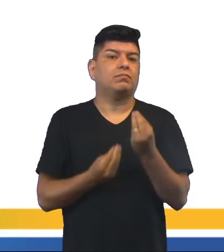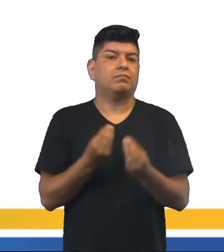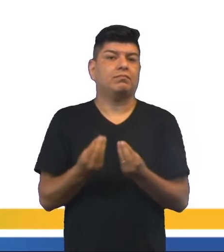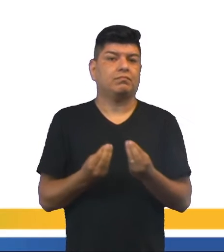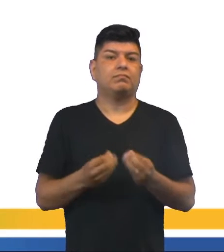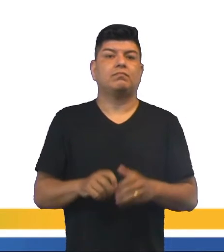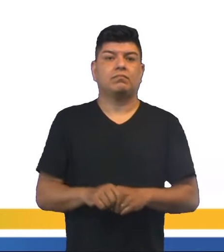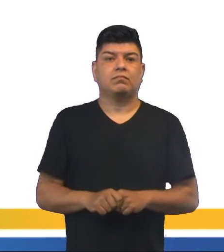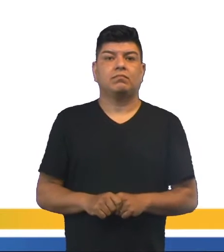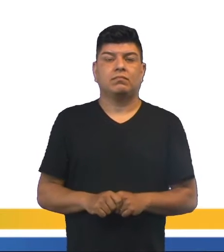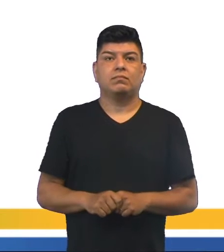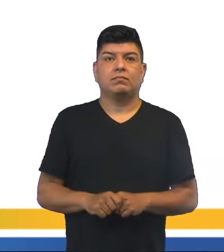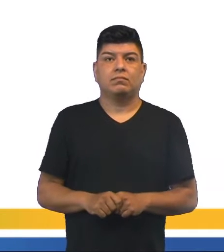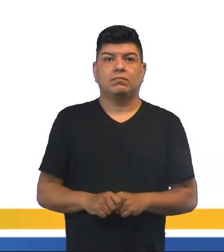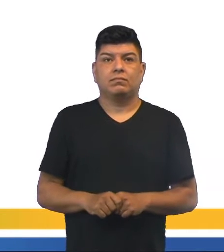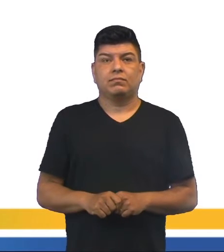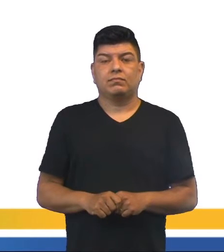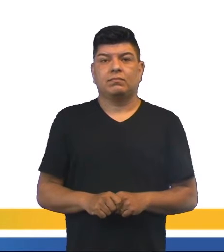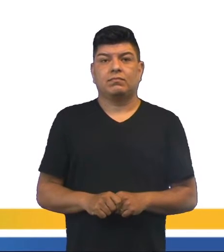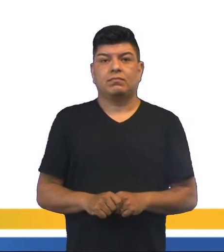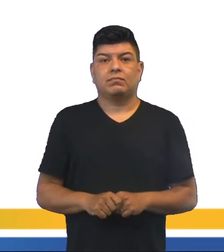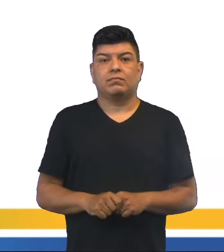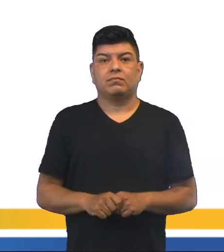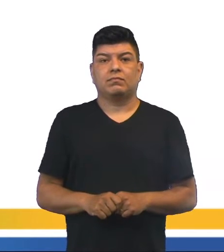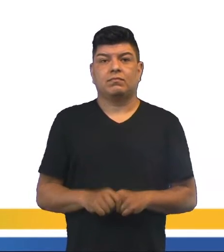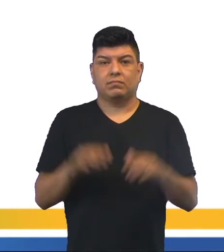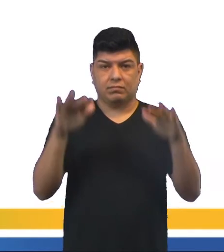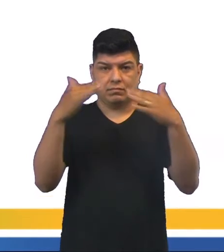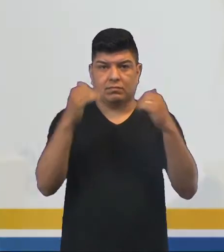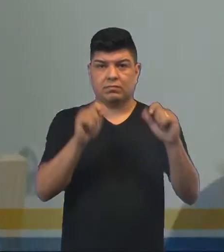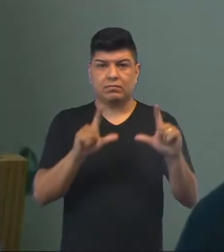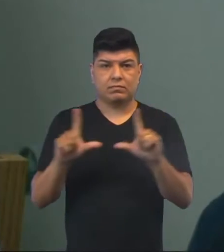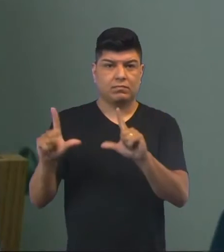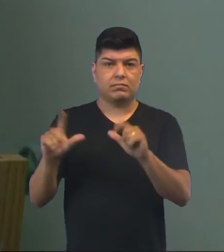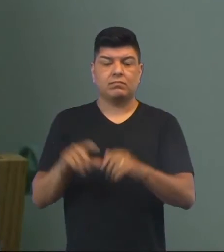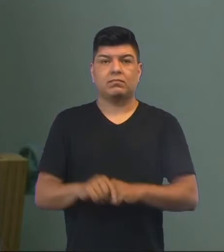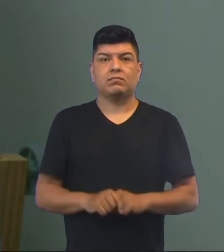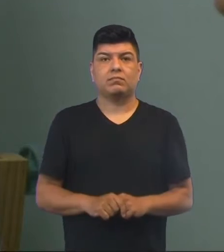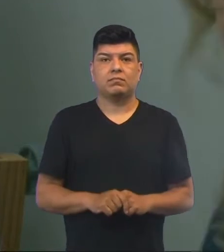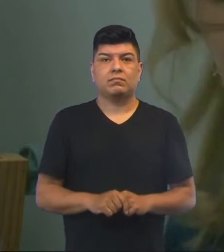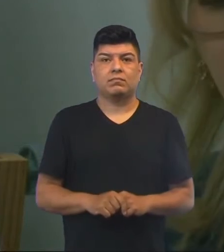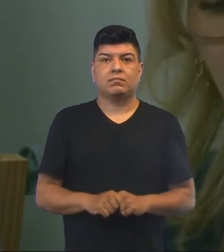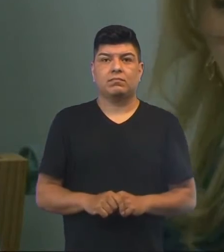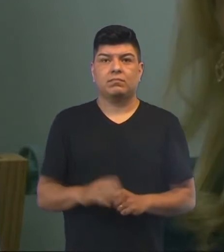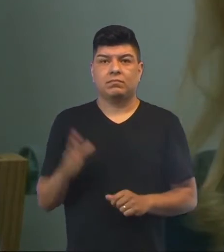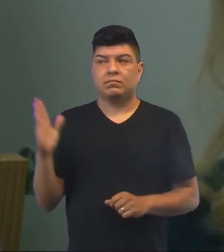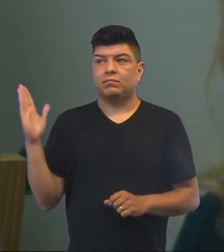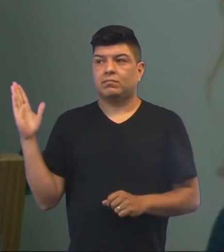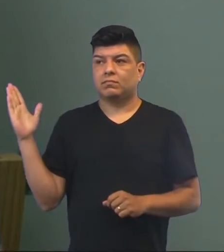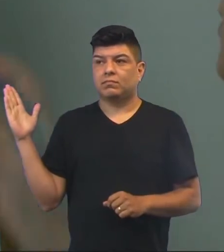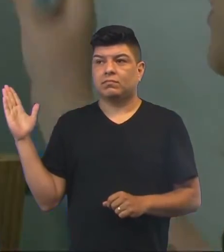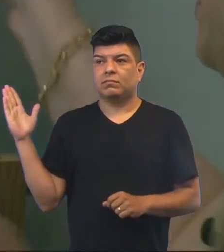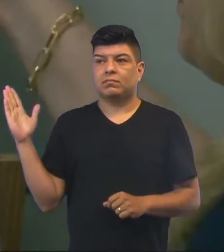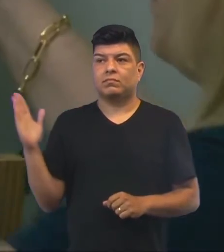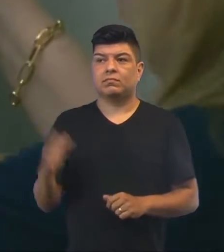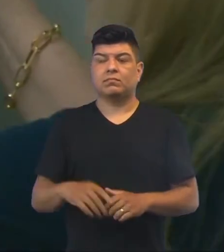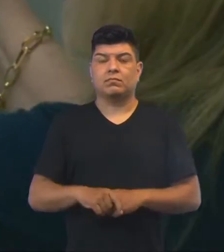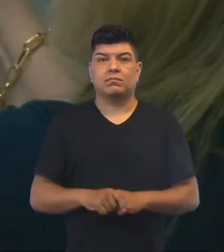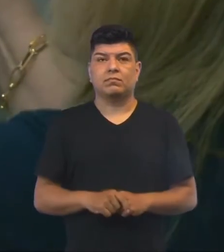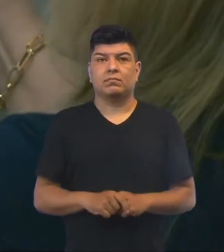ficar olha só acompanha Comic é só apagar